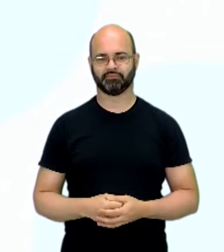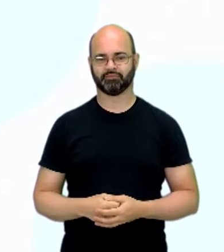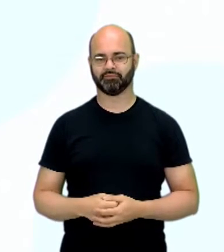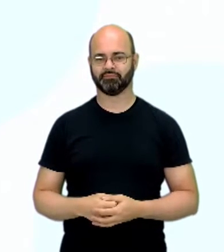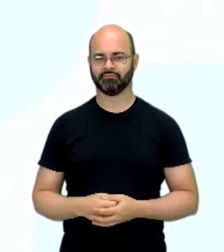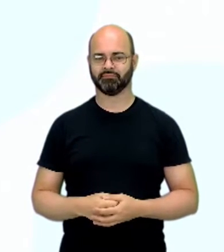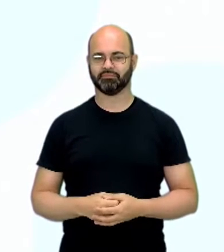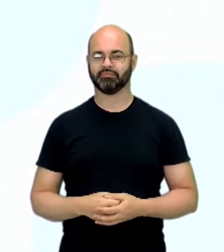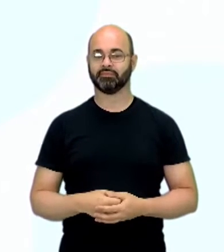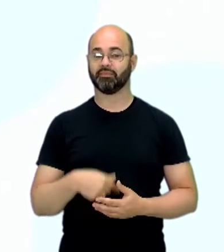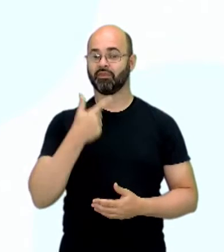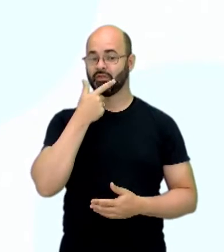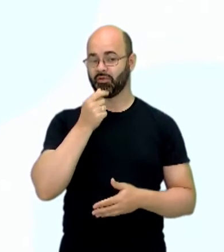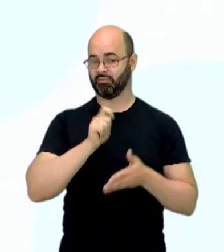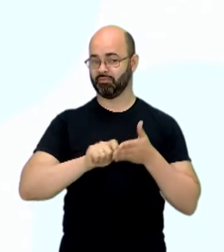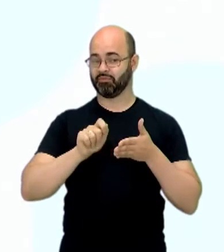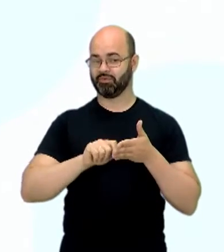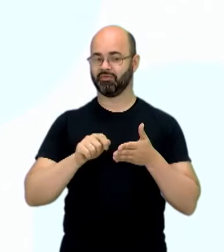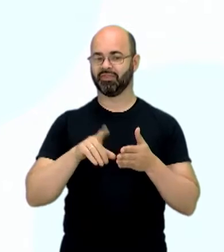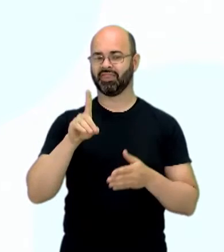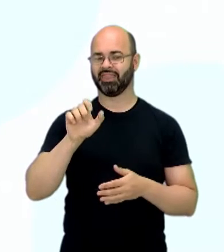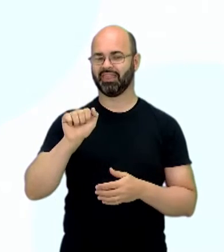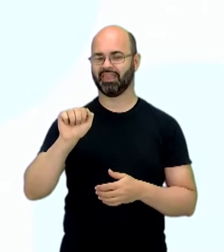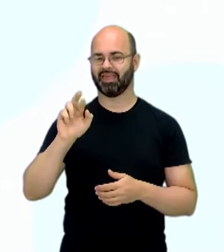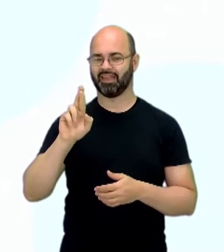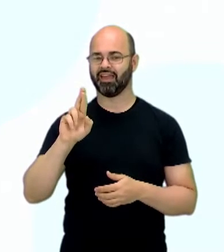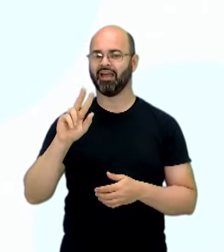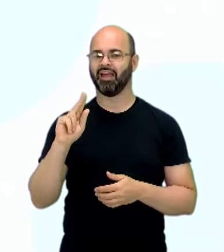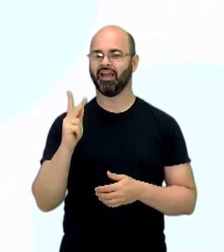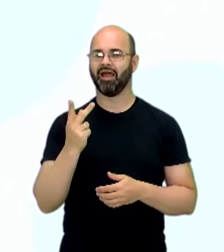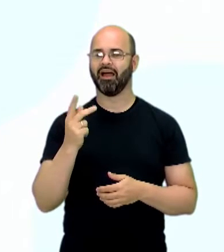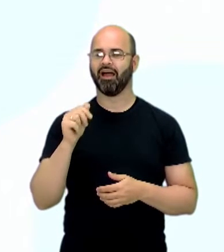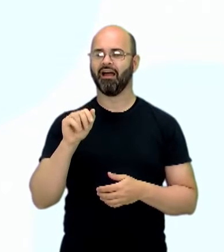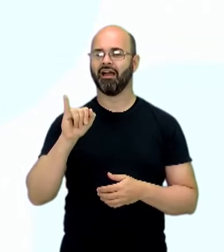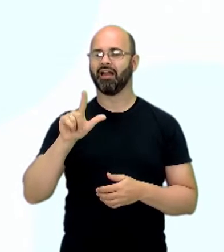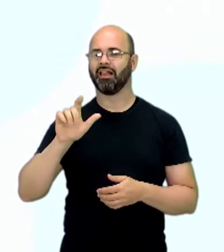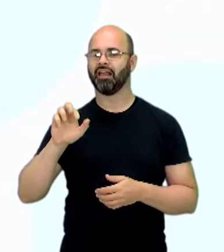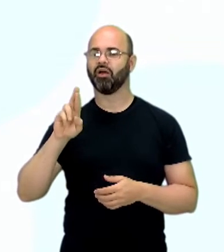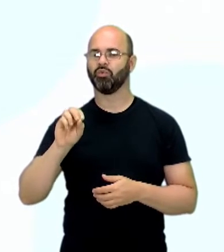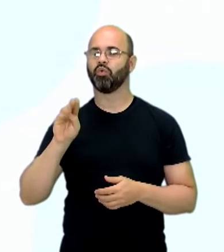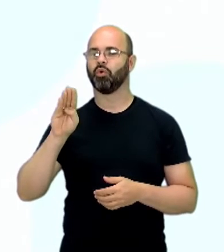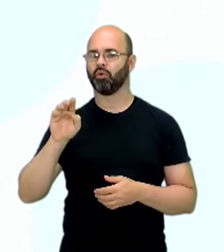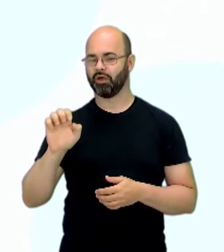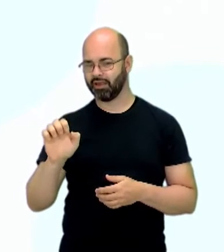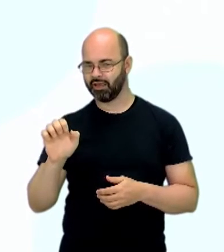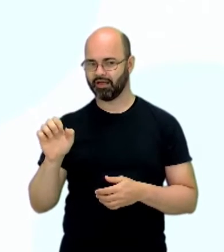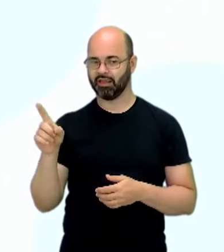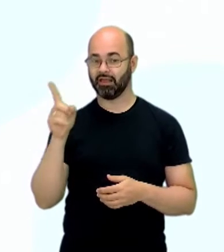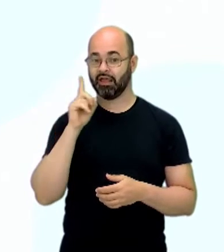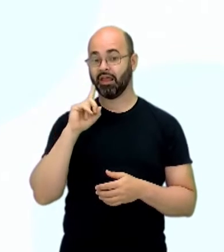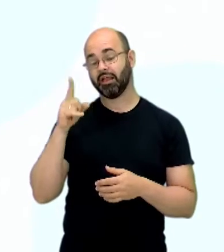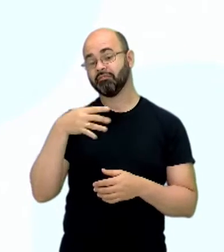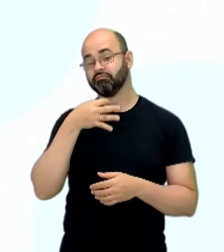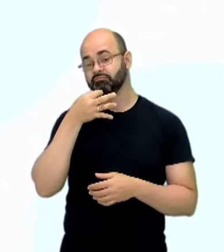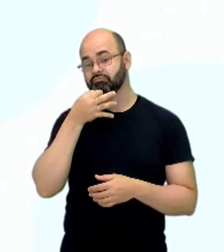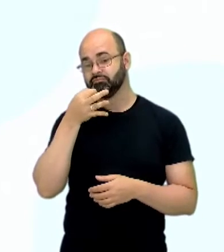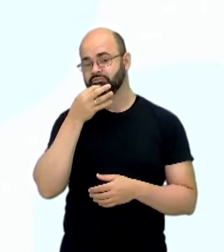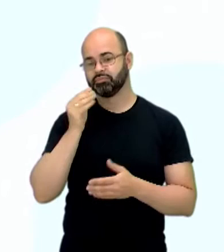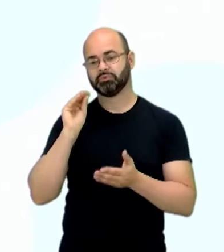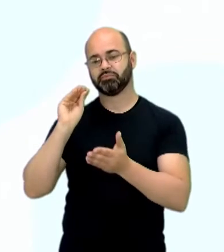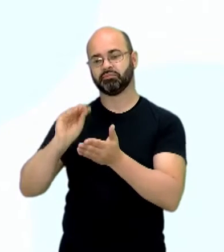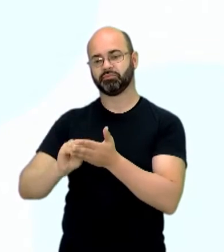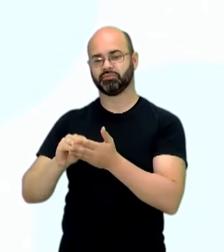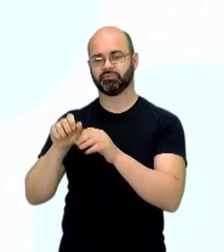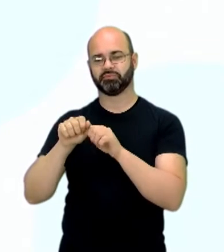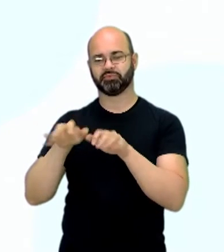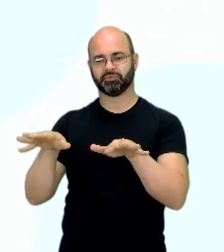Dear Haley Rowe and posted in Opinion. Então, ele foi escrito por Dear Haley Rowe e foi postado, foi